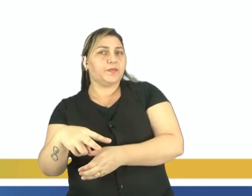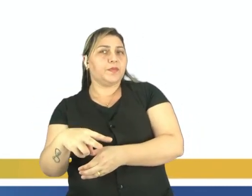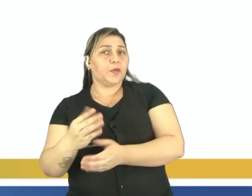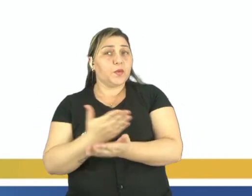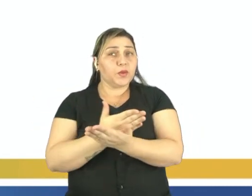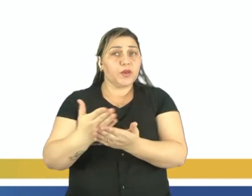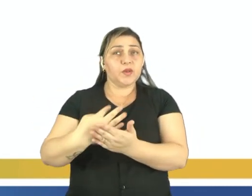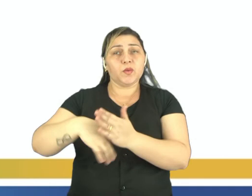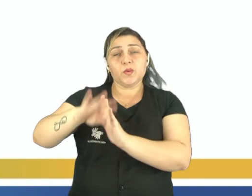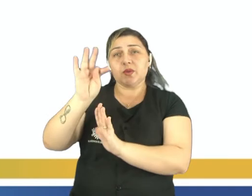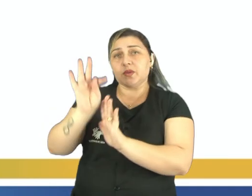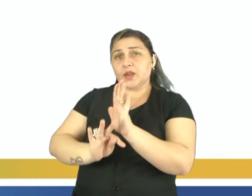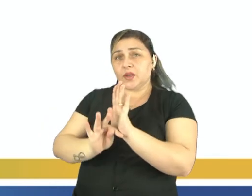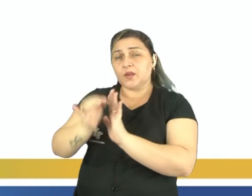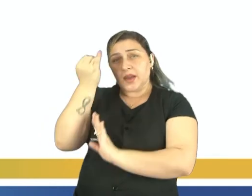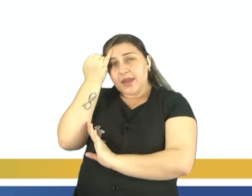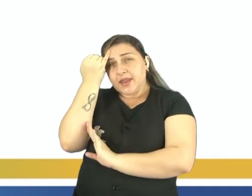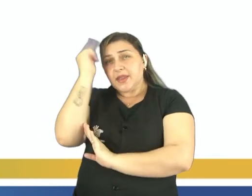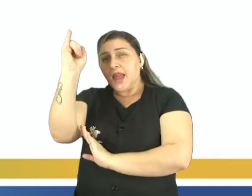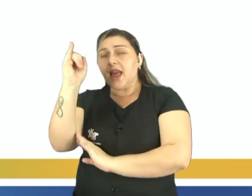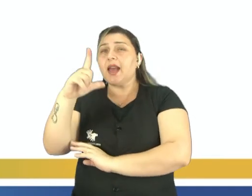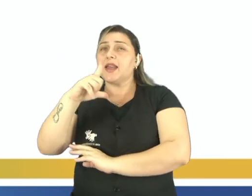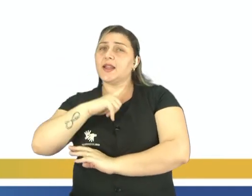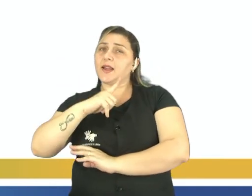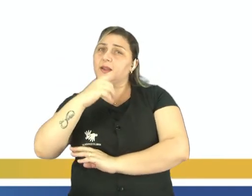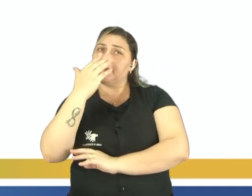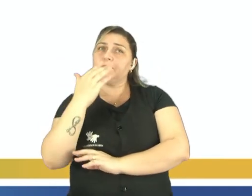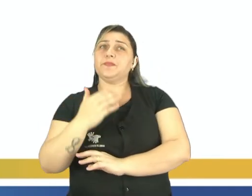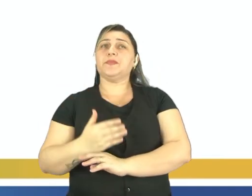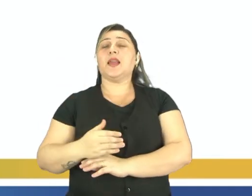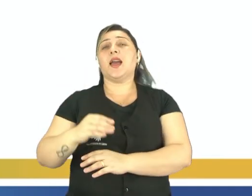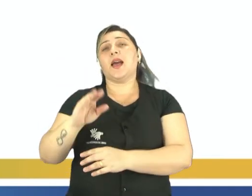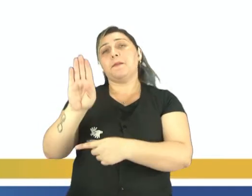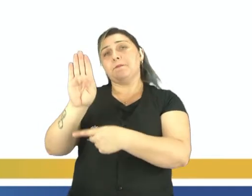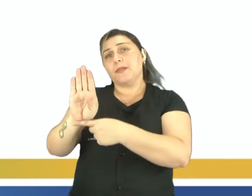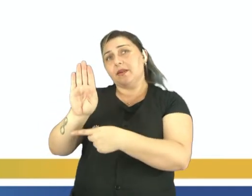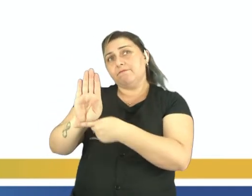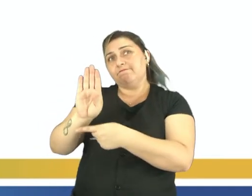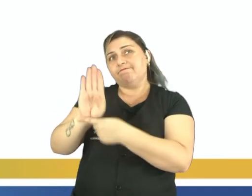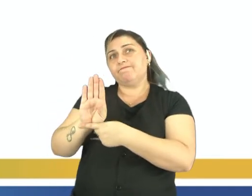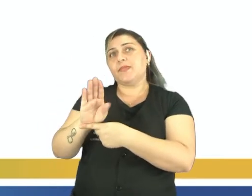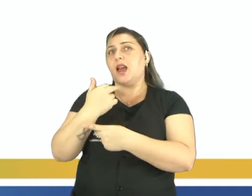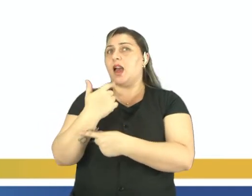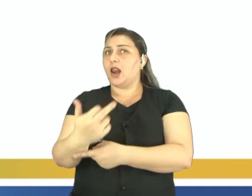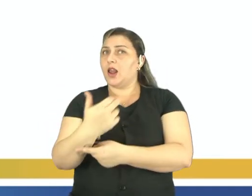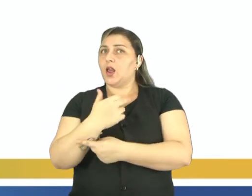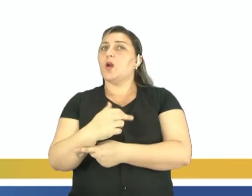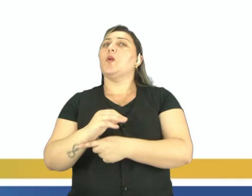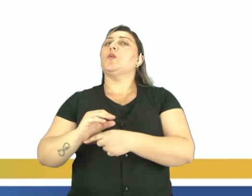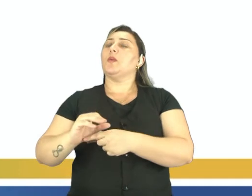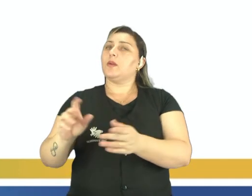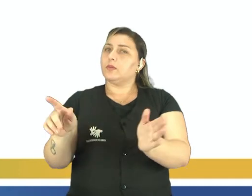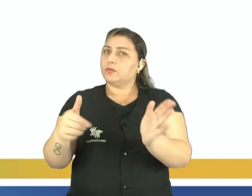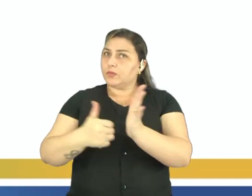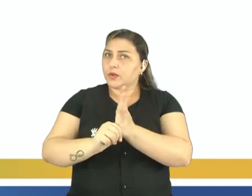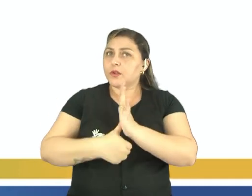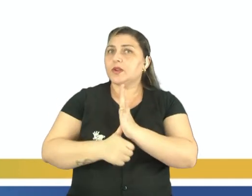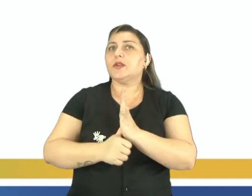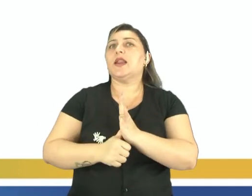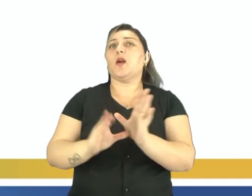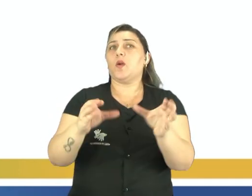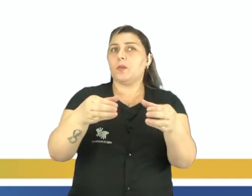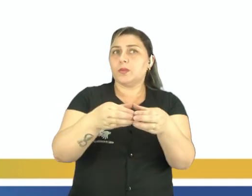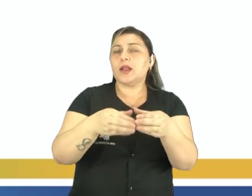início do texto e à ideia que ela pretende defender. O gabarito é a letra B, que diz: a língua constitui marca